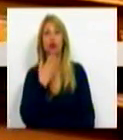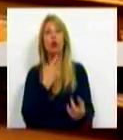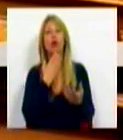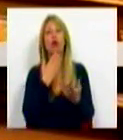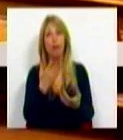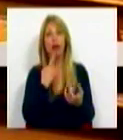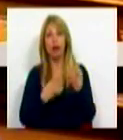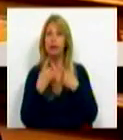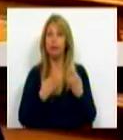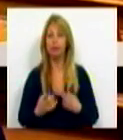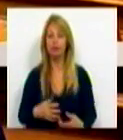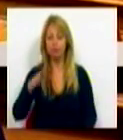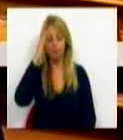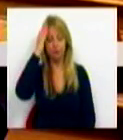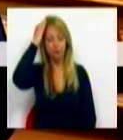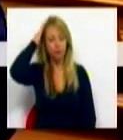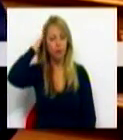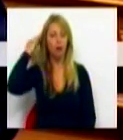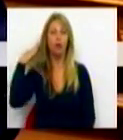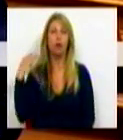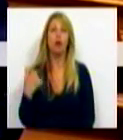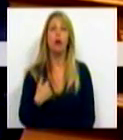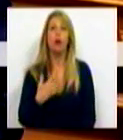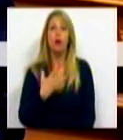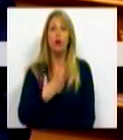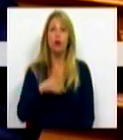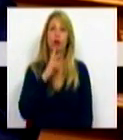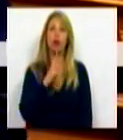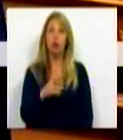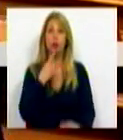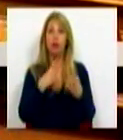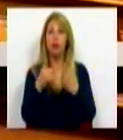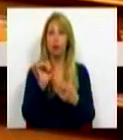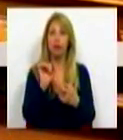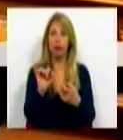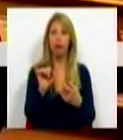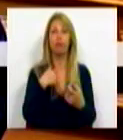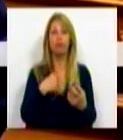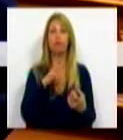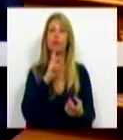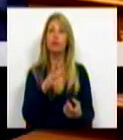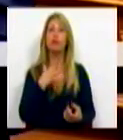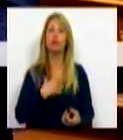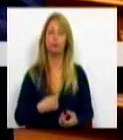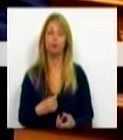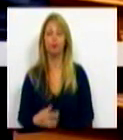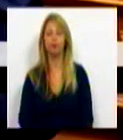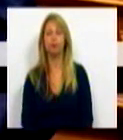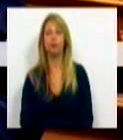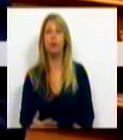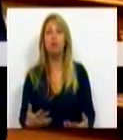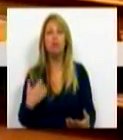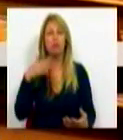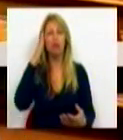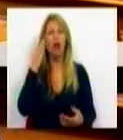Eu gostaria de, respondendo às vossas interrogações, dizer o seguinte. Eu penso que, apesar de tudo, alguma coisa deve estar